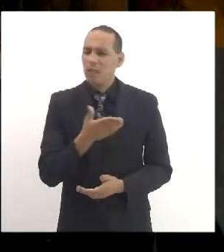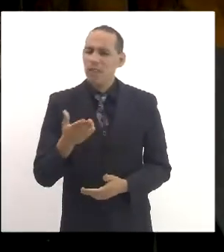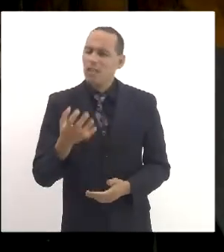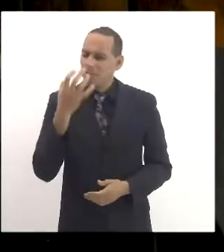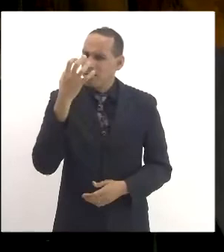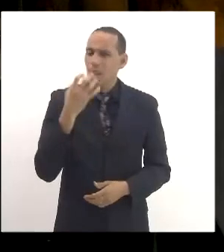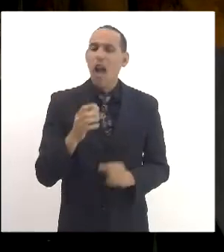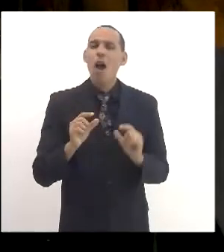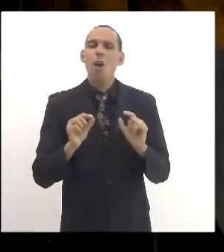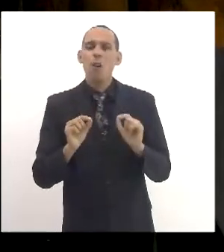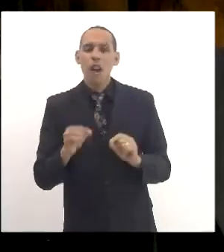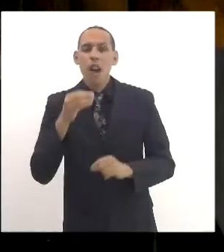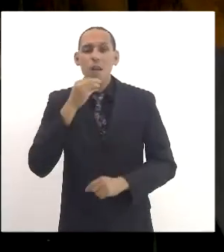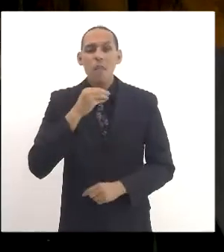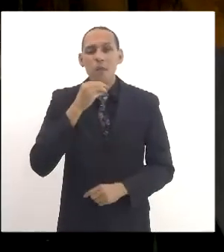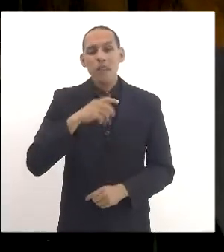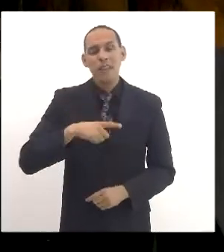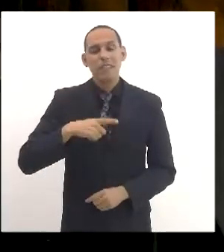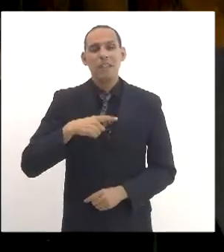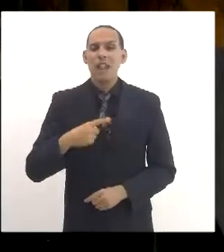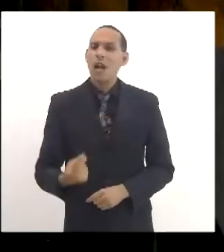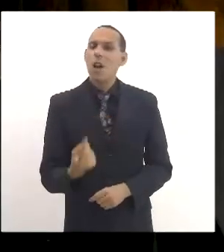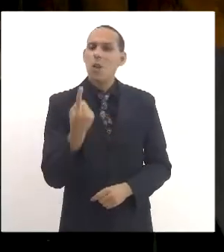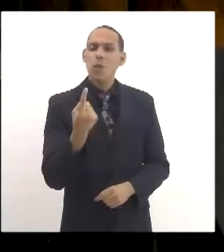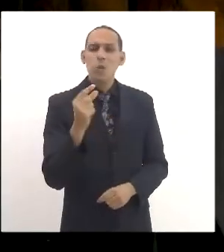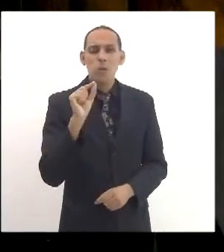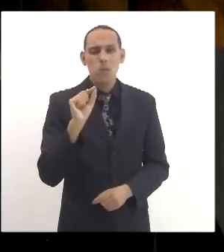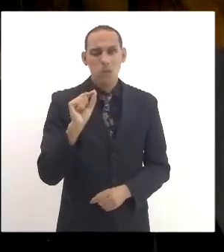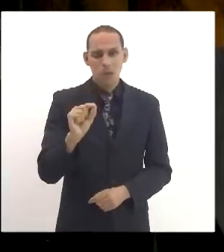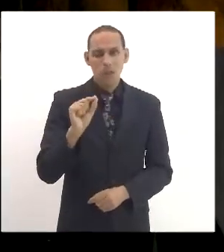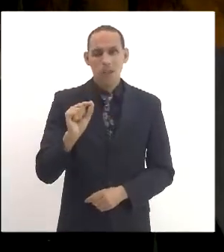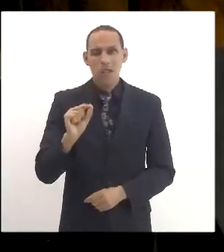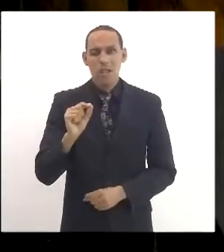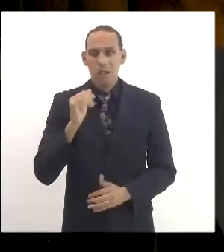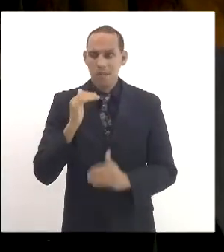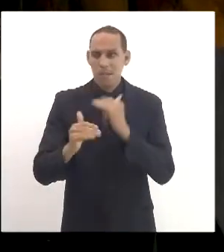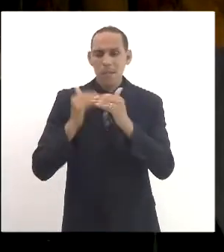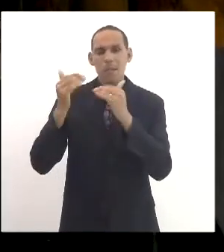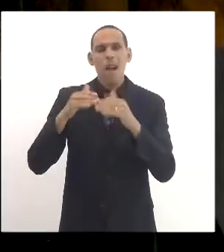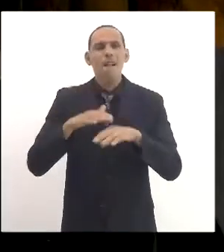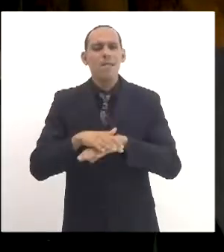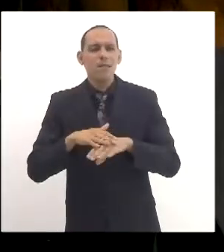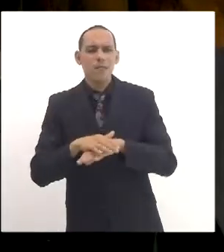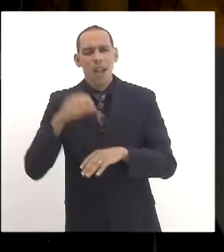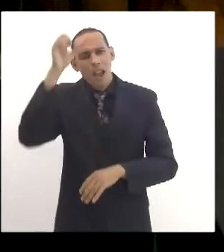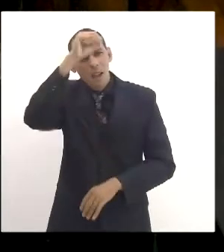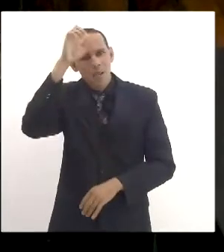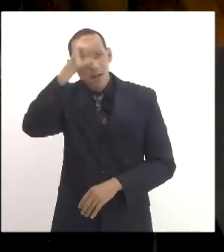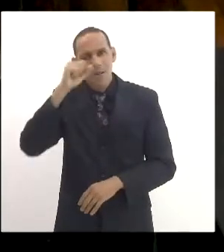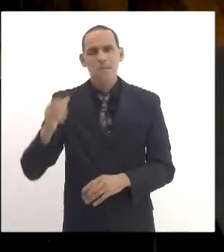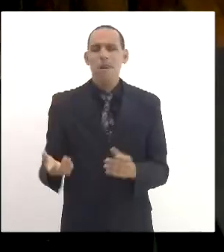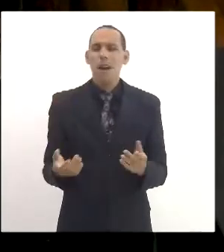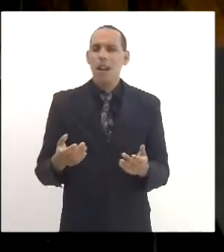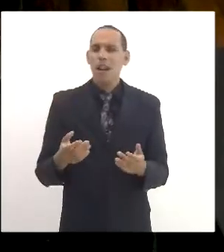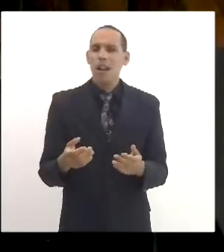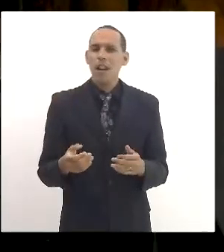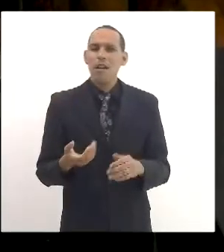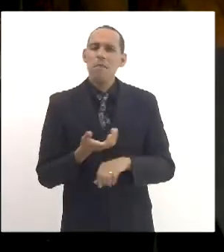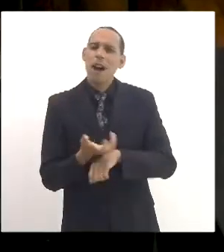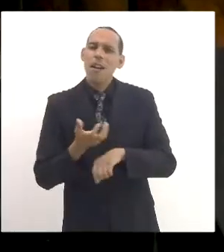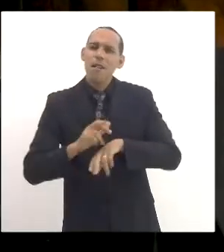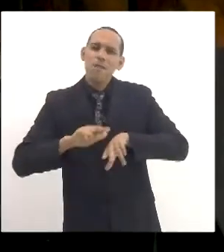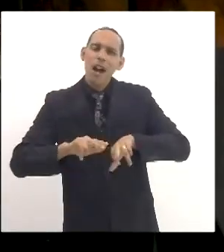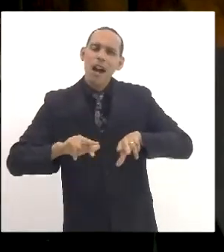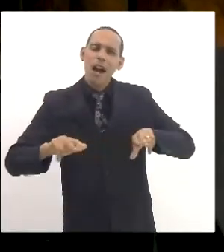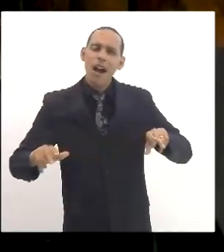a vossa oportunidade única de aceder e desenvolverem redes de aprendizagem em todas as disciplinas e de